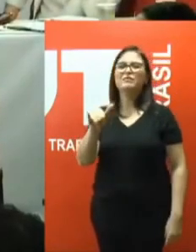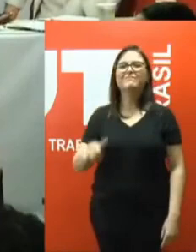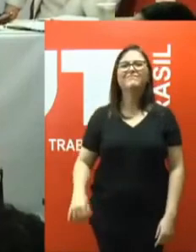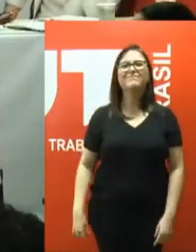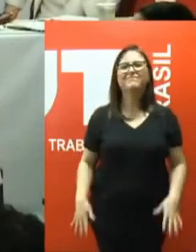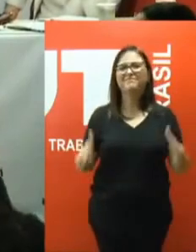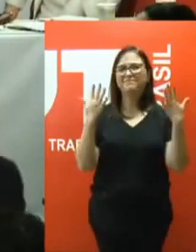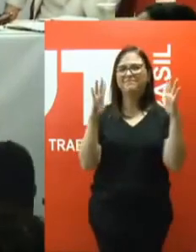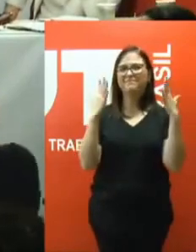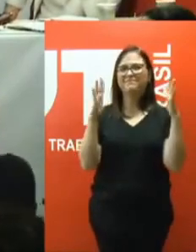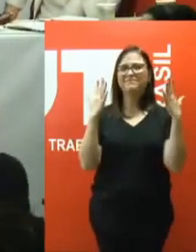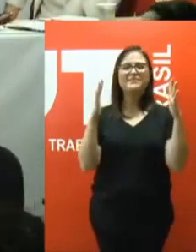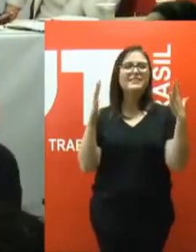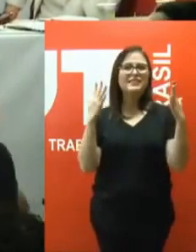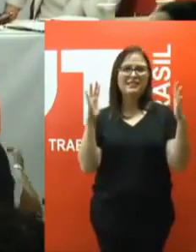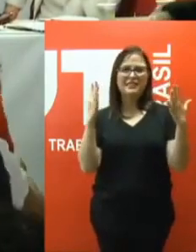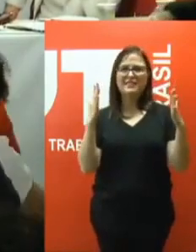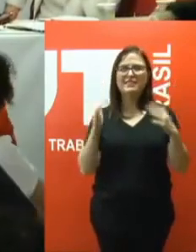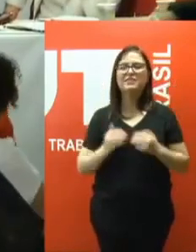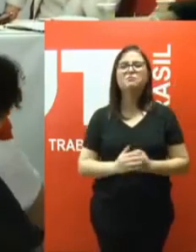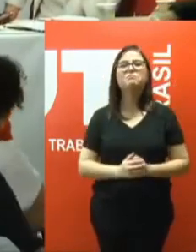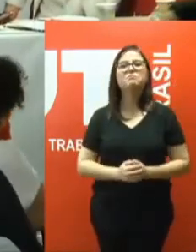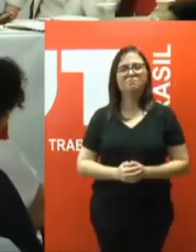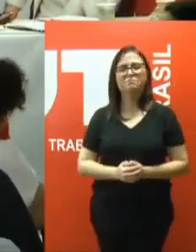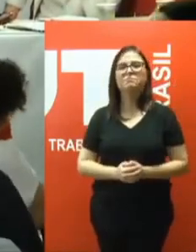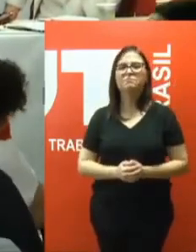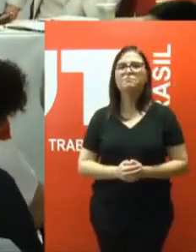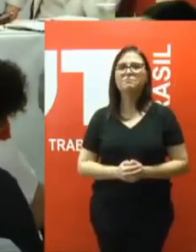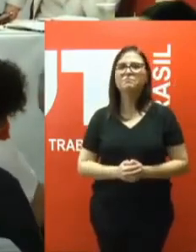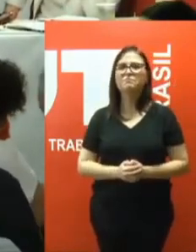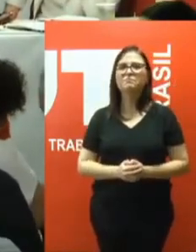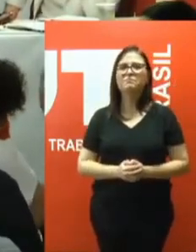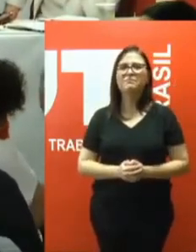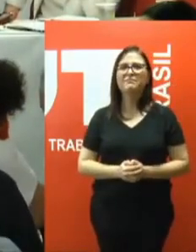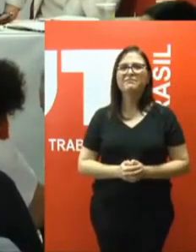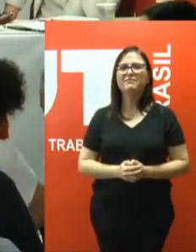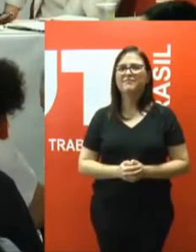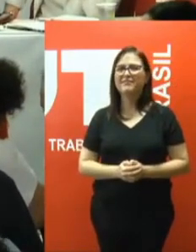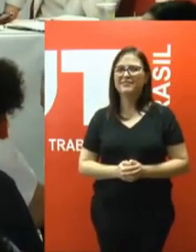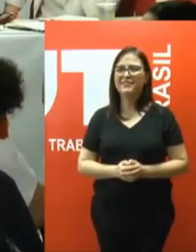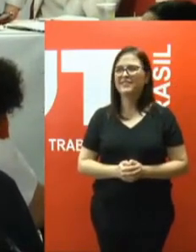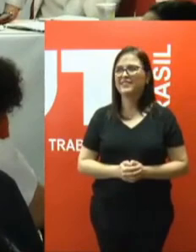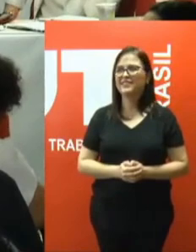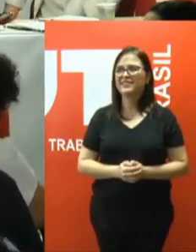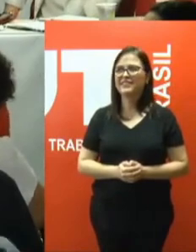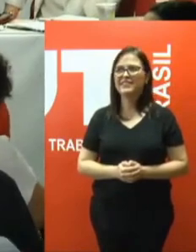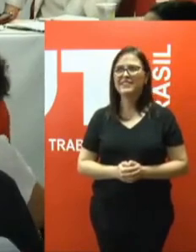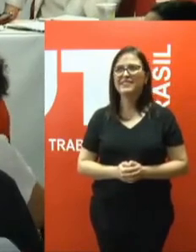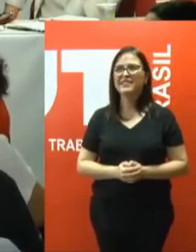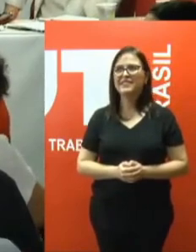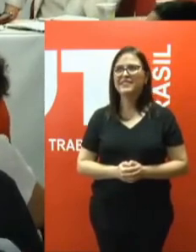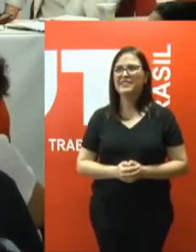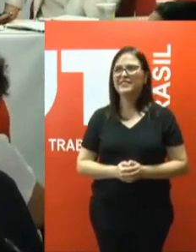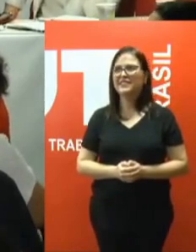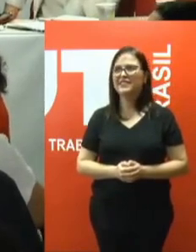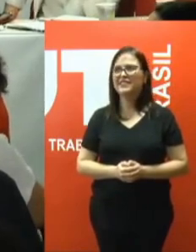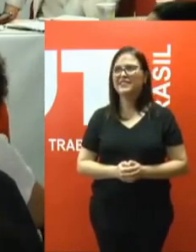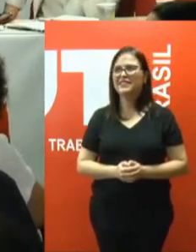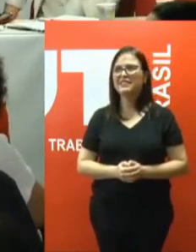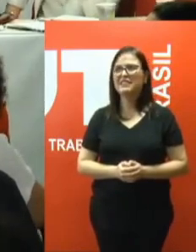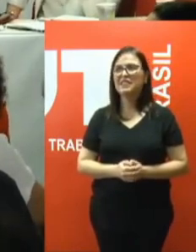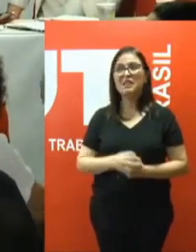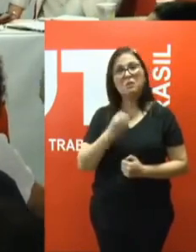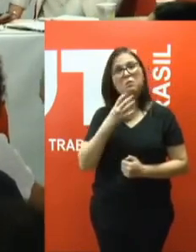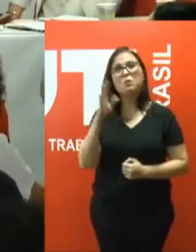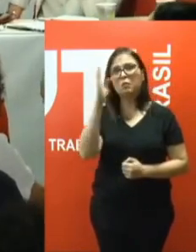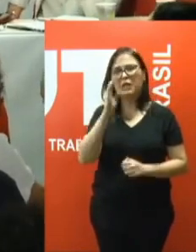Então, ó, vamos ter que ampliar aí, vamos ter que... É, a CNTE também, a CNTE é grande no Brasil inteiro,